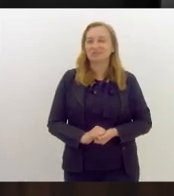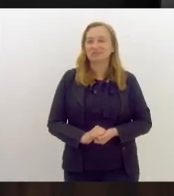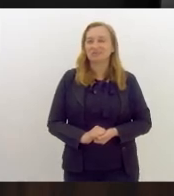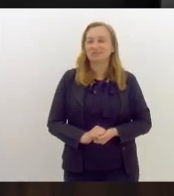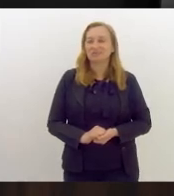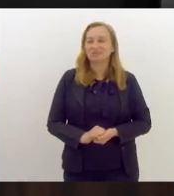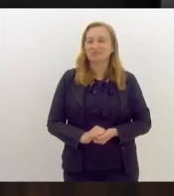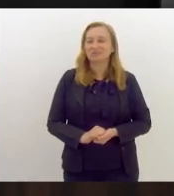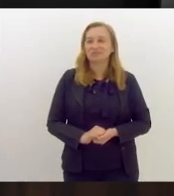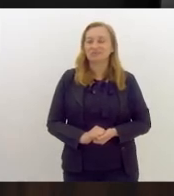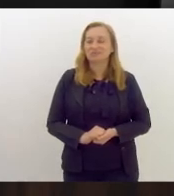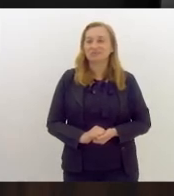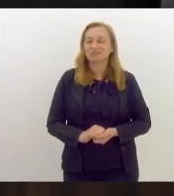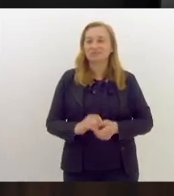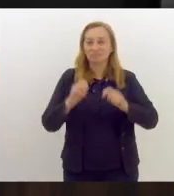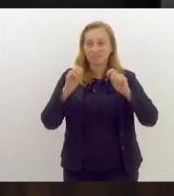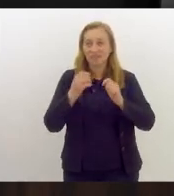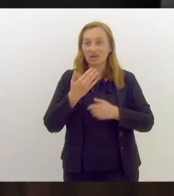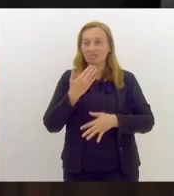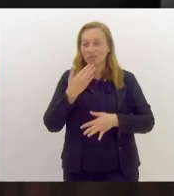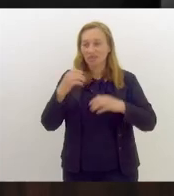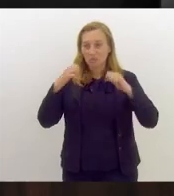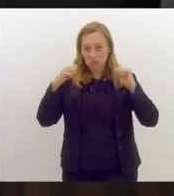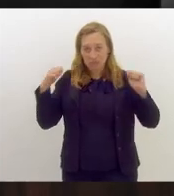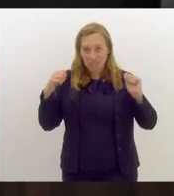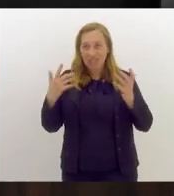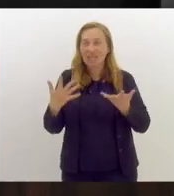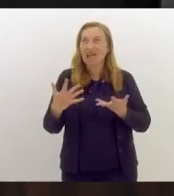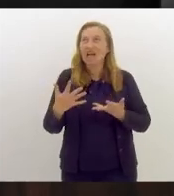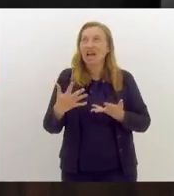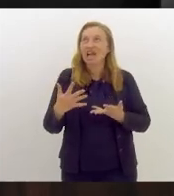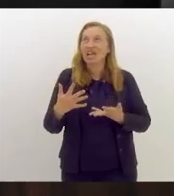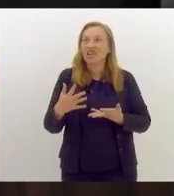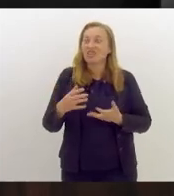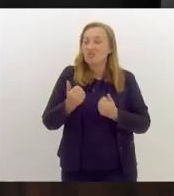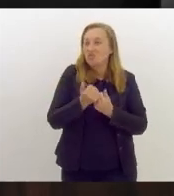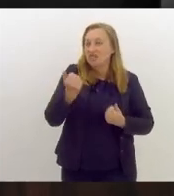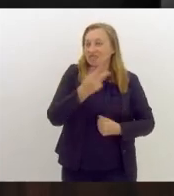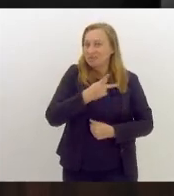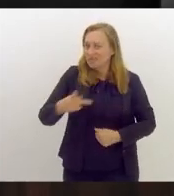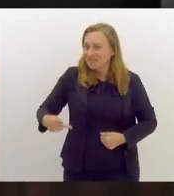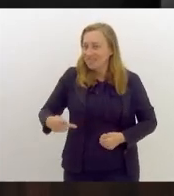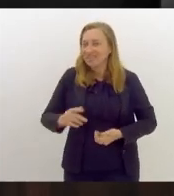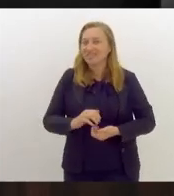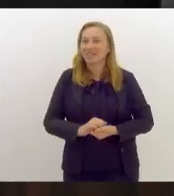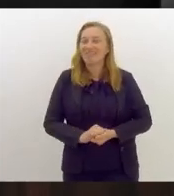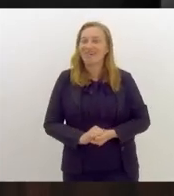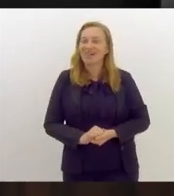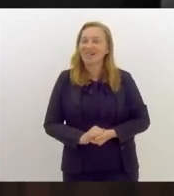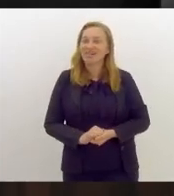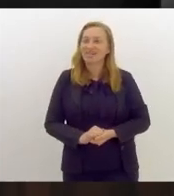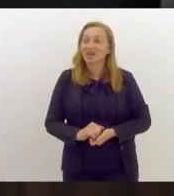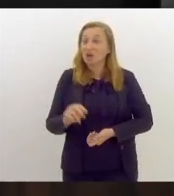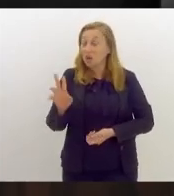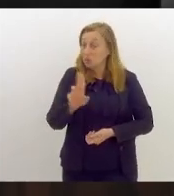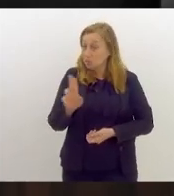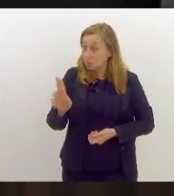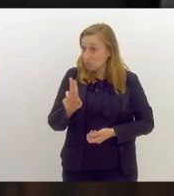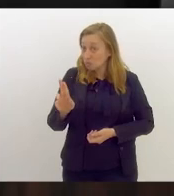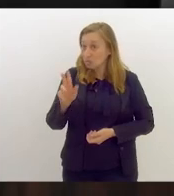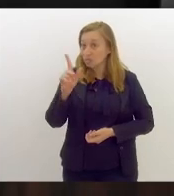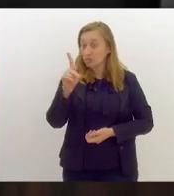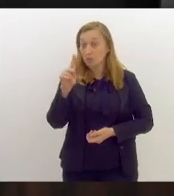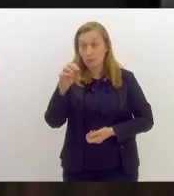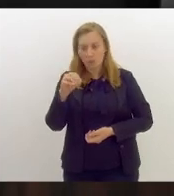ao Assessoria do nosso vice-presidente em nome do Paulo